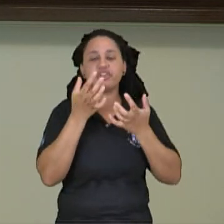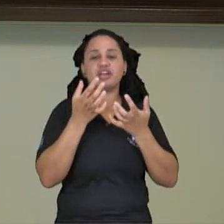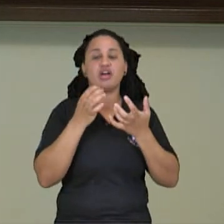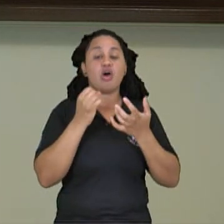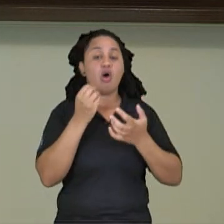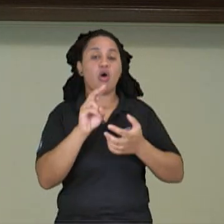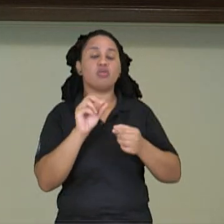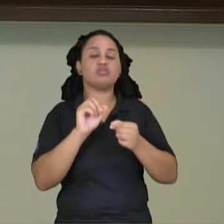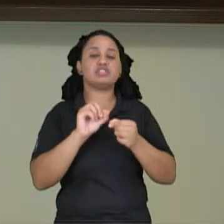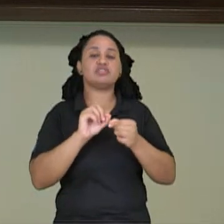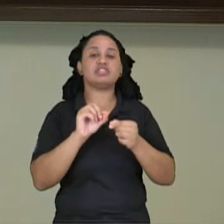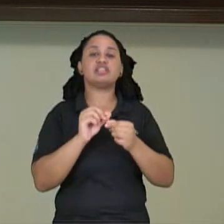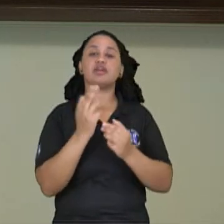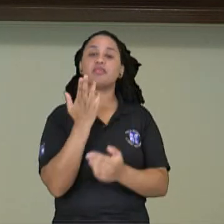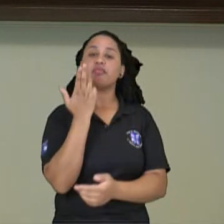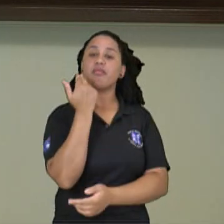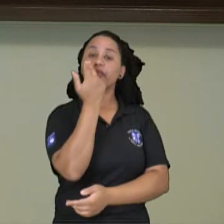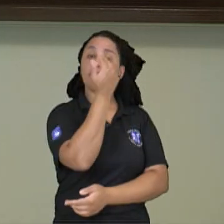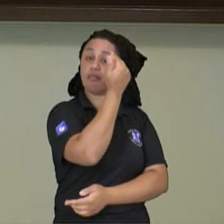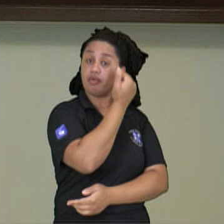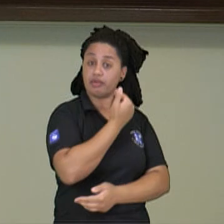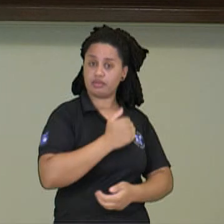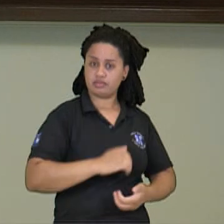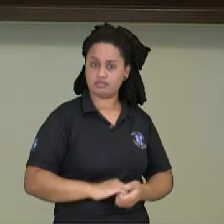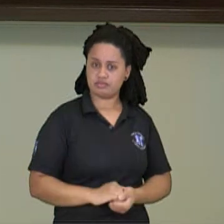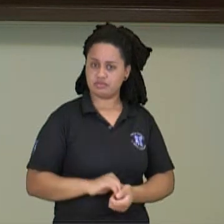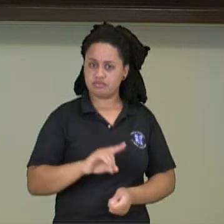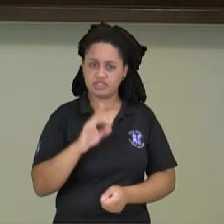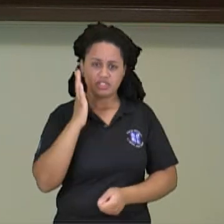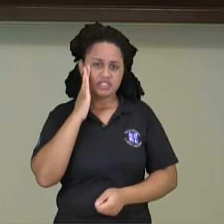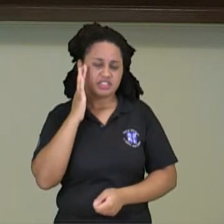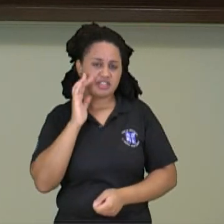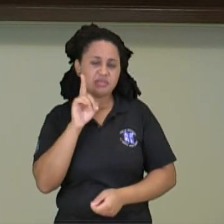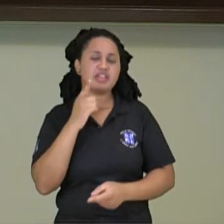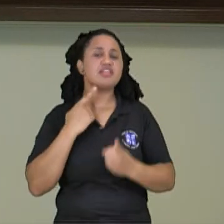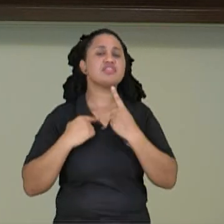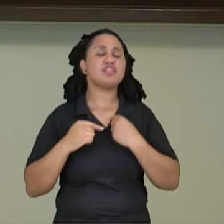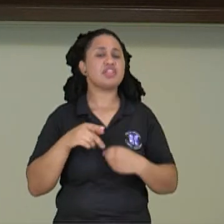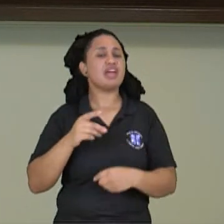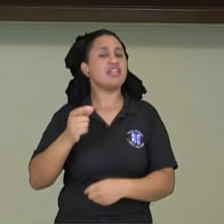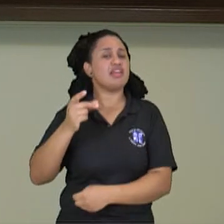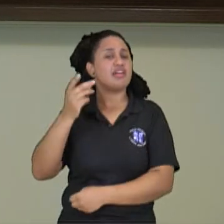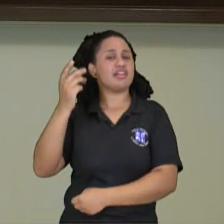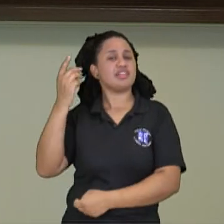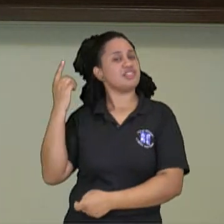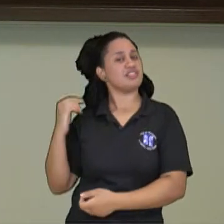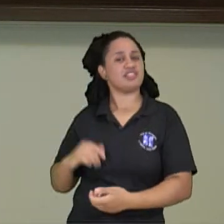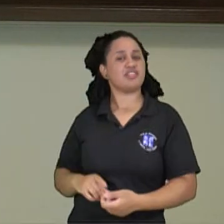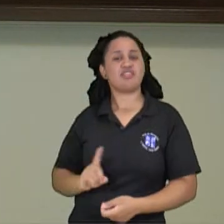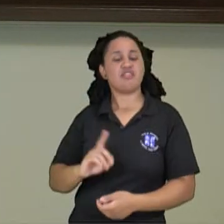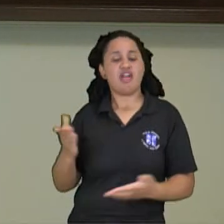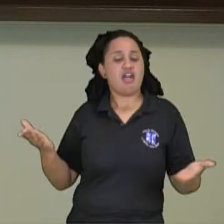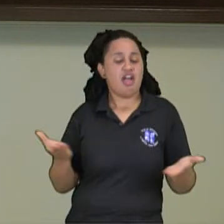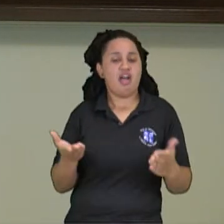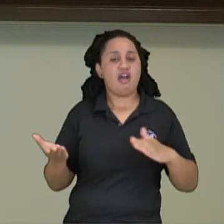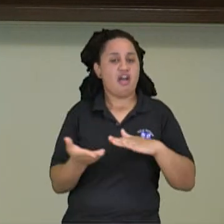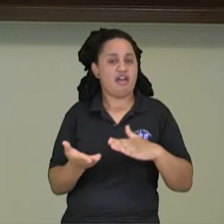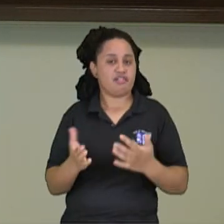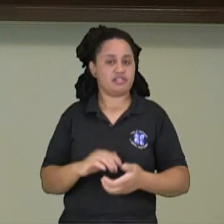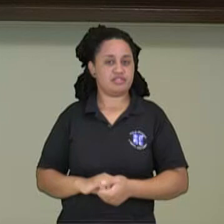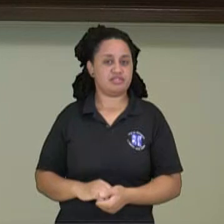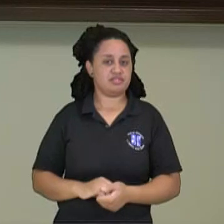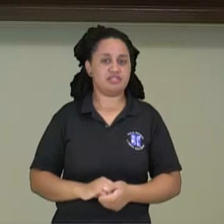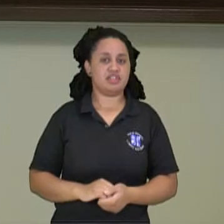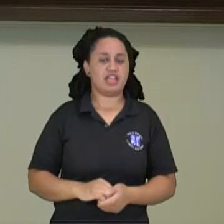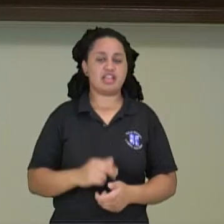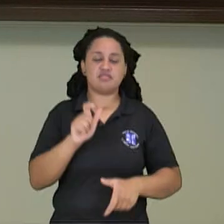maquiagem no seu rosto? Sabia que esse desejo, ele é bem antigo, ele não é moderno, não é de agora que as